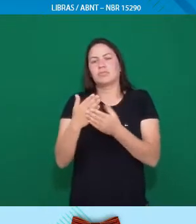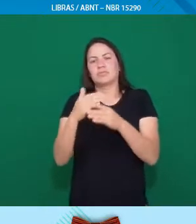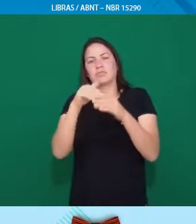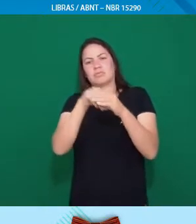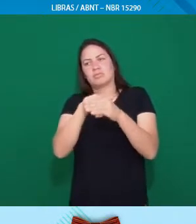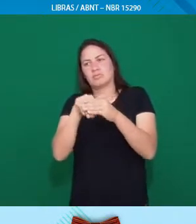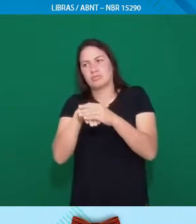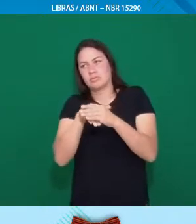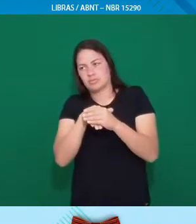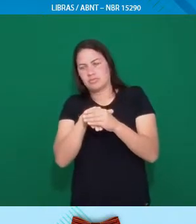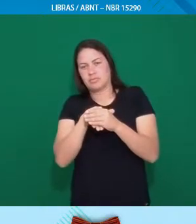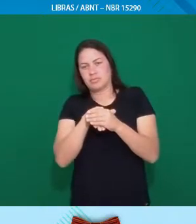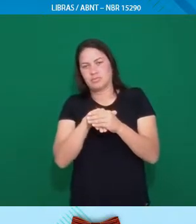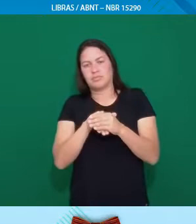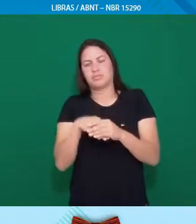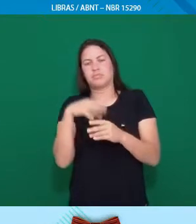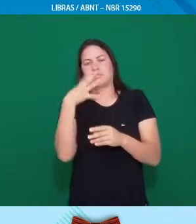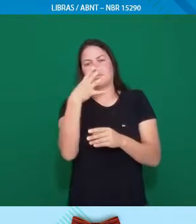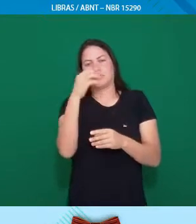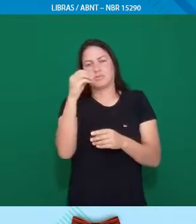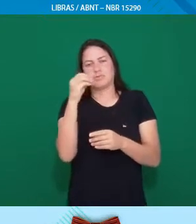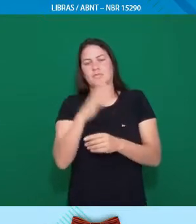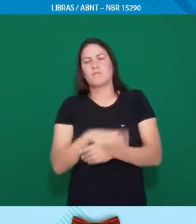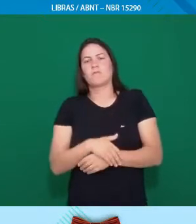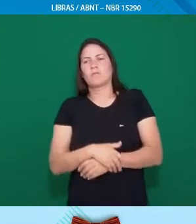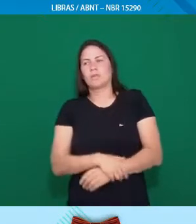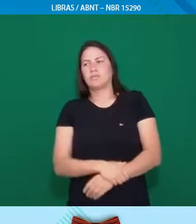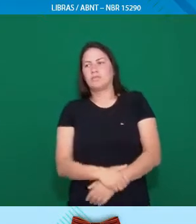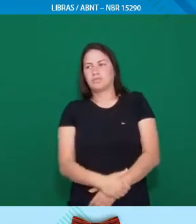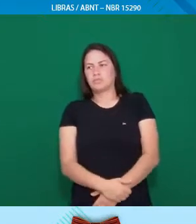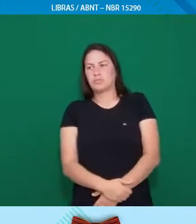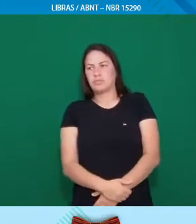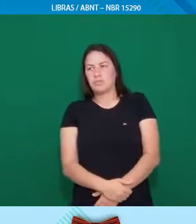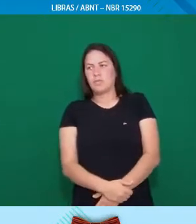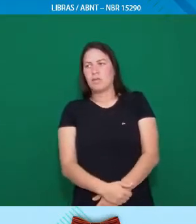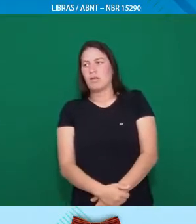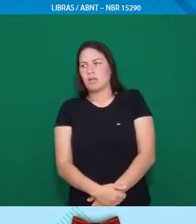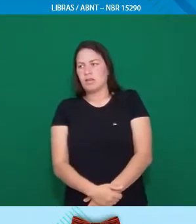eu coloco em votação A Moção 40 2021